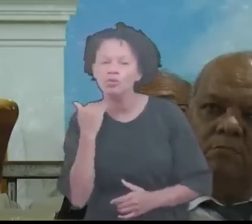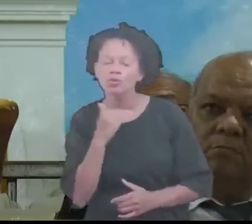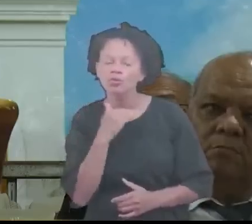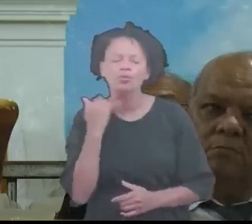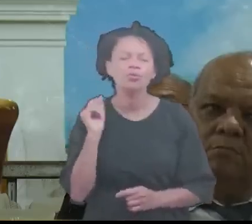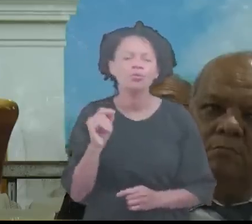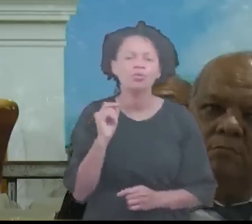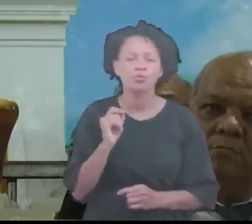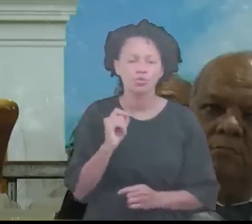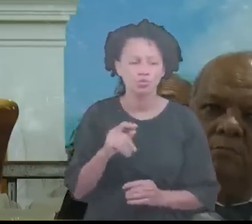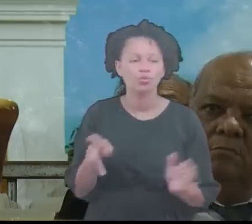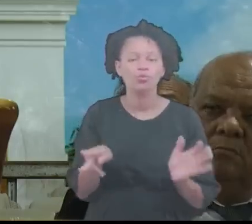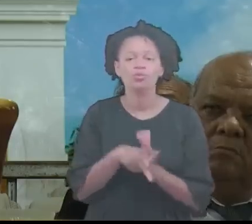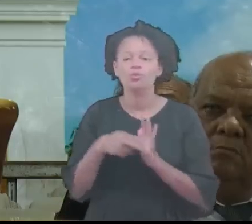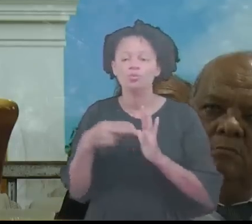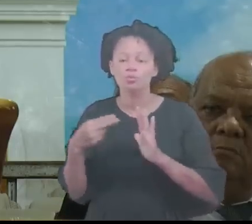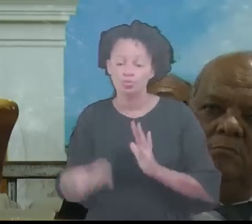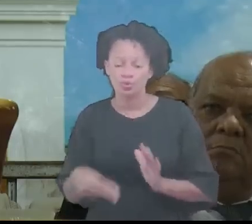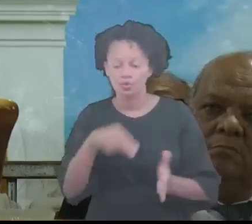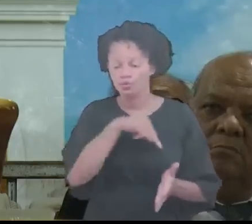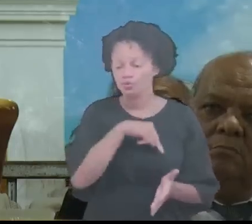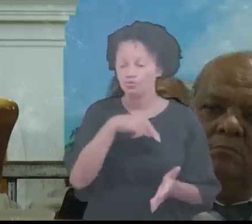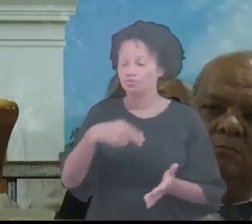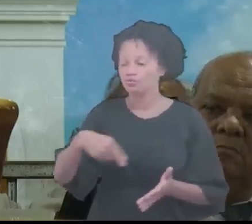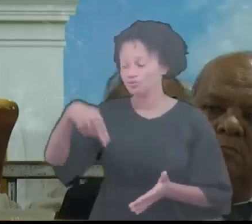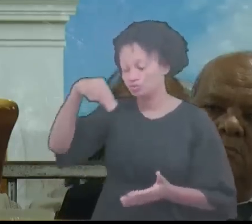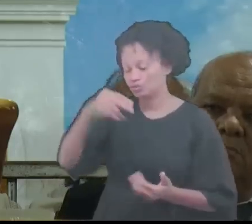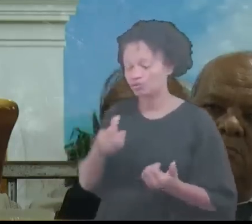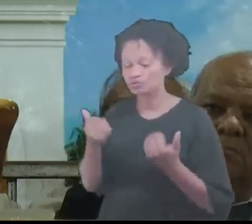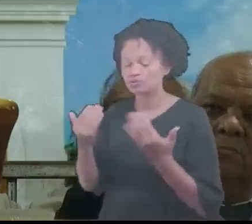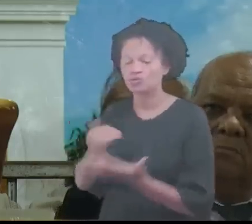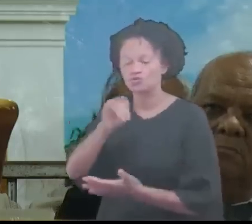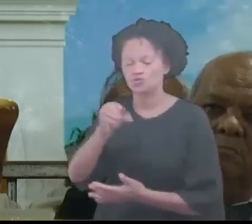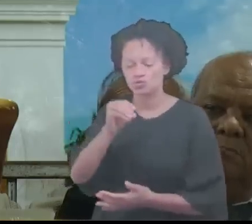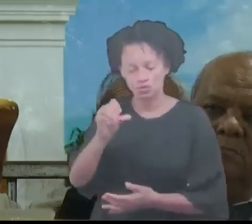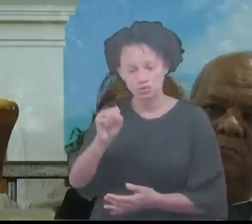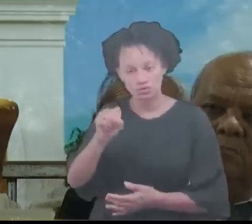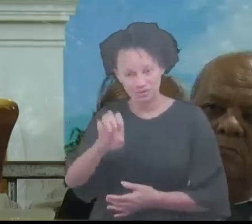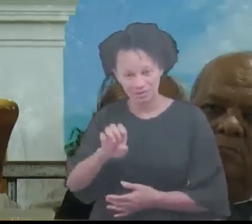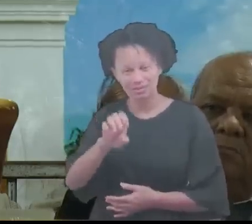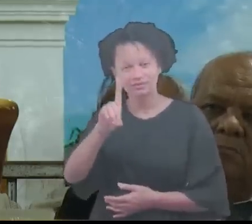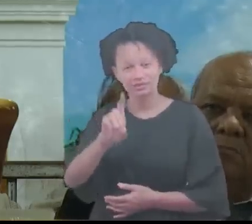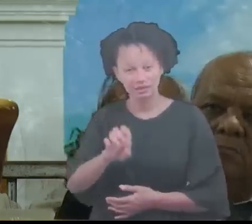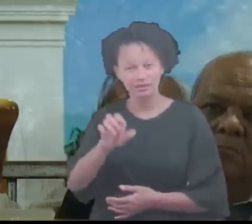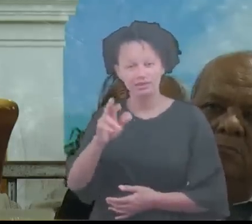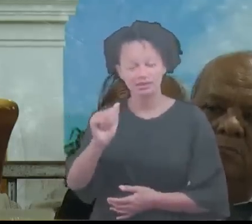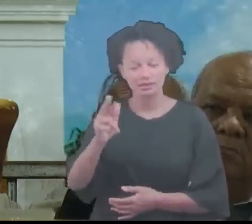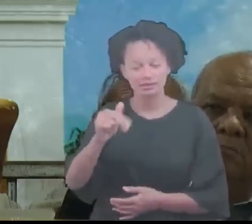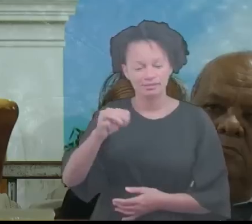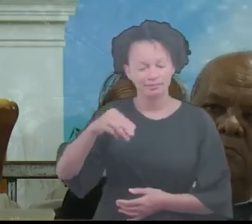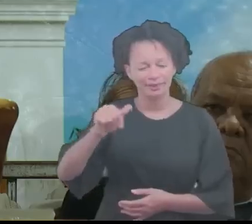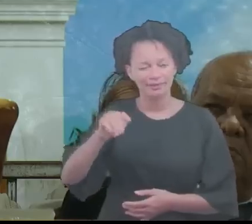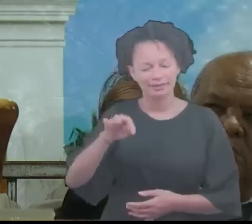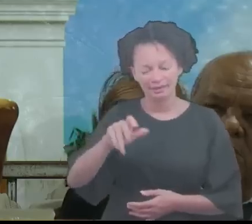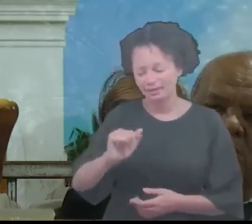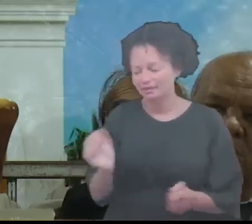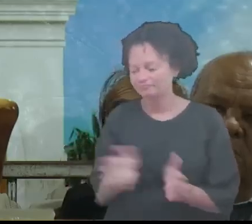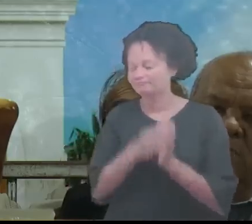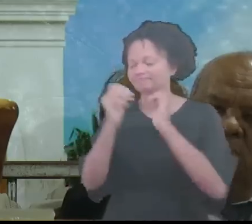que Nicodemos levou? E José de Arimateia? Aleluia! Glória a Jesus. Mirra.